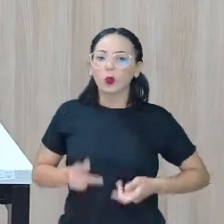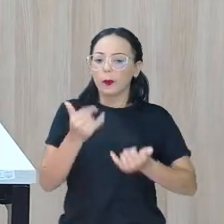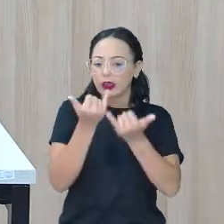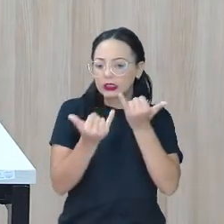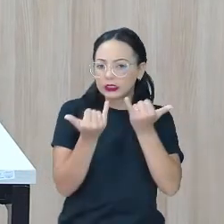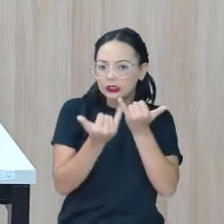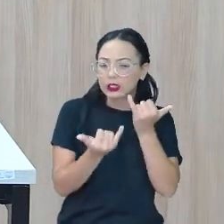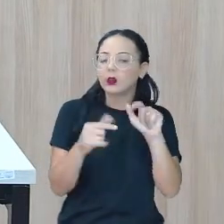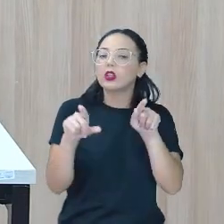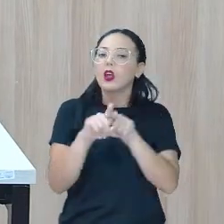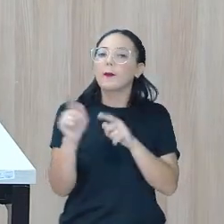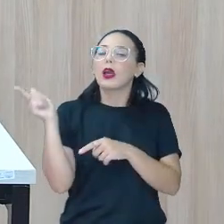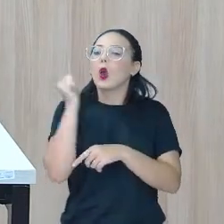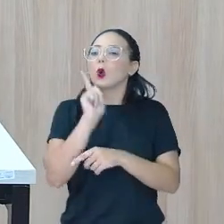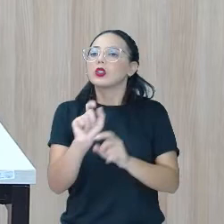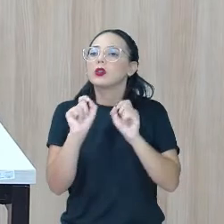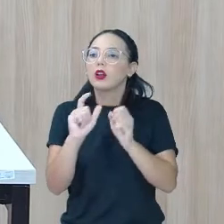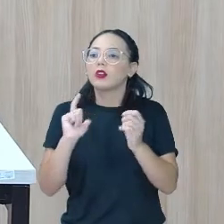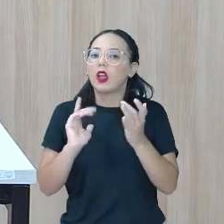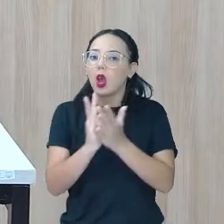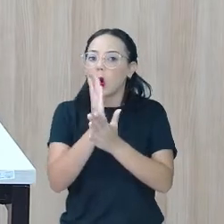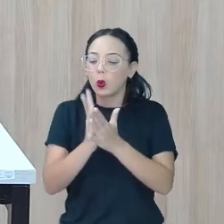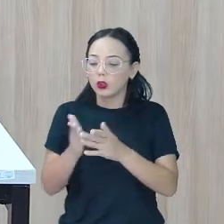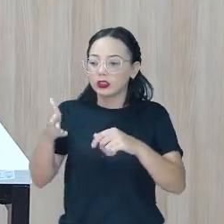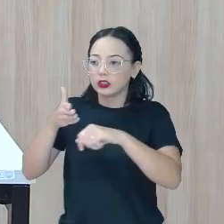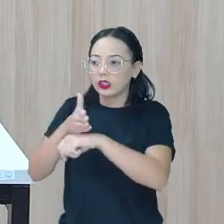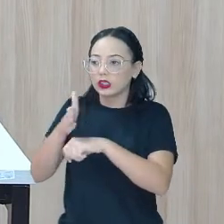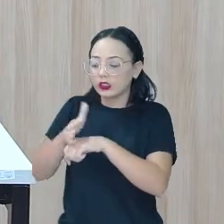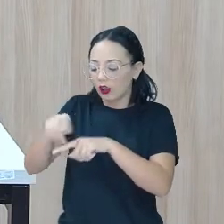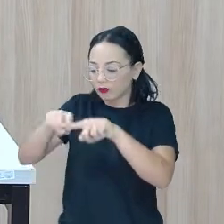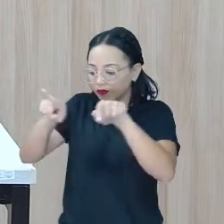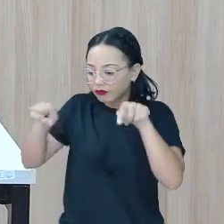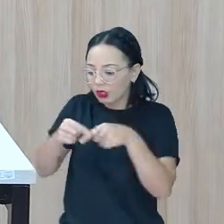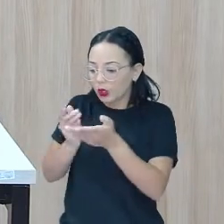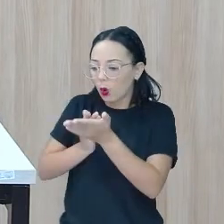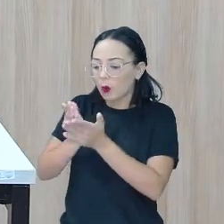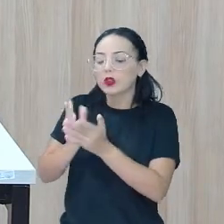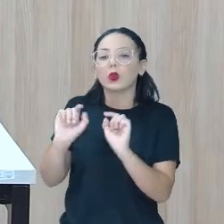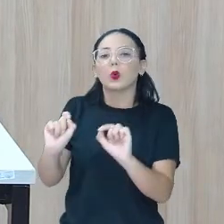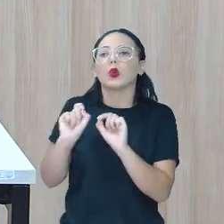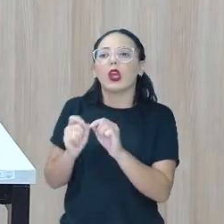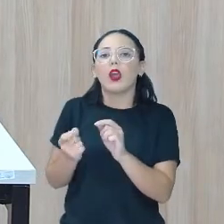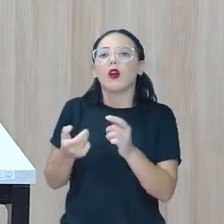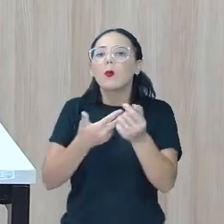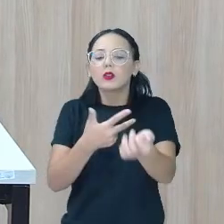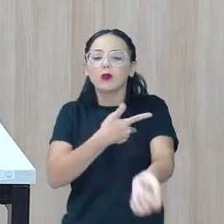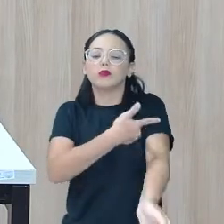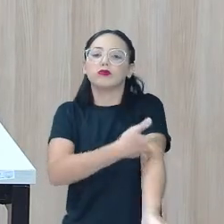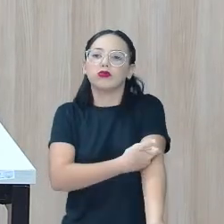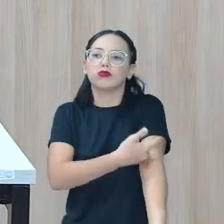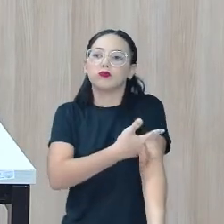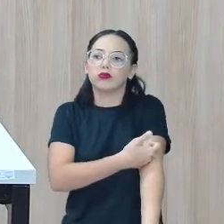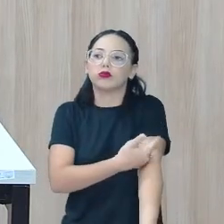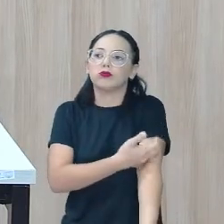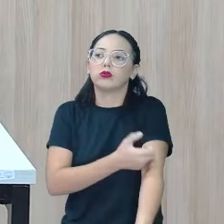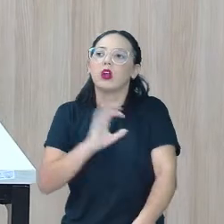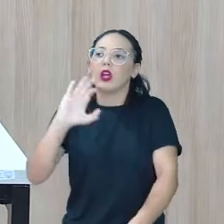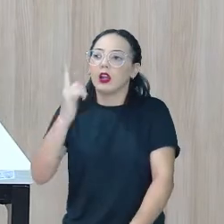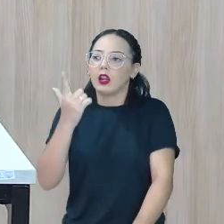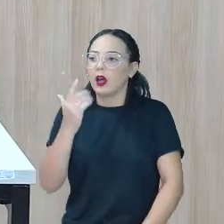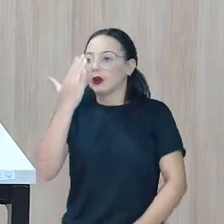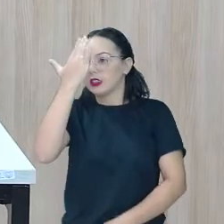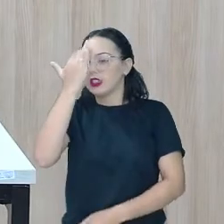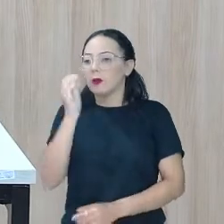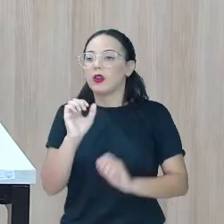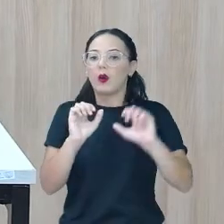conseguiram colocar alguns dentro de um laboratório e começaram a fazer transfusões. Claro que eles já estavam sabendo que era